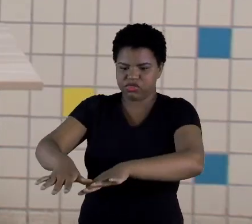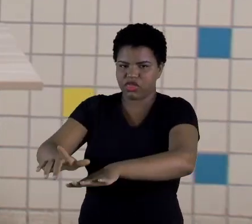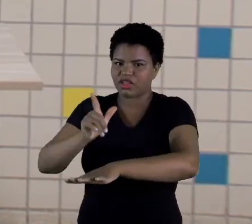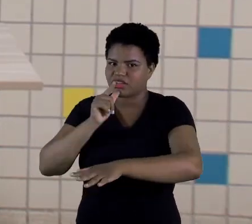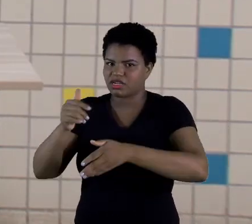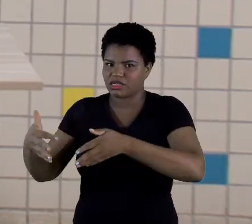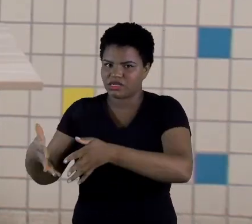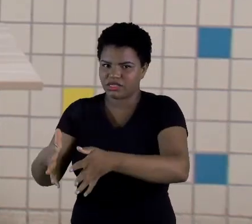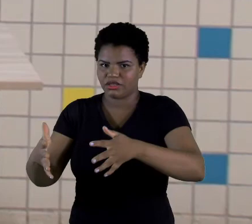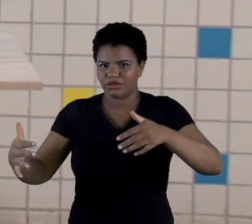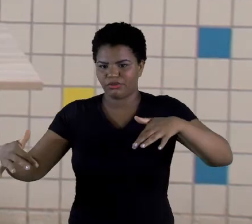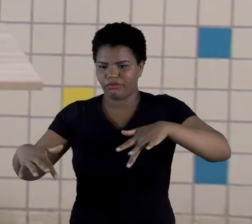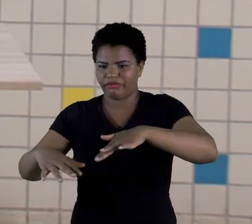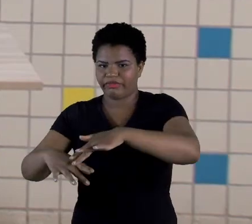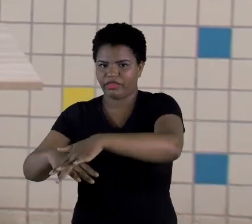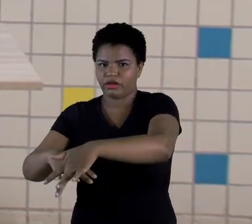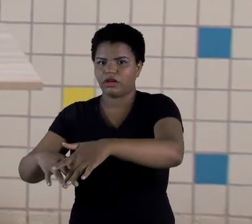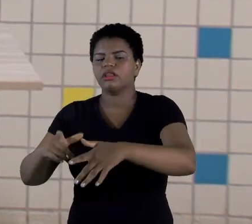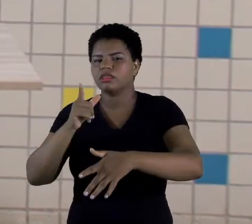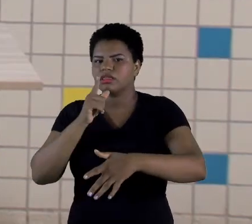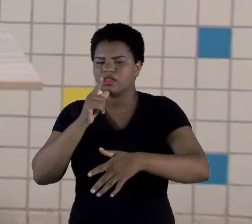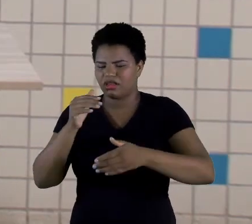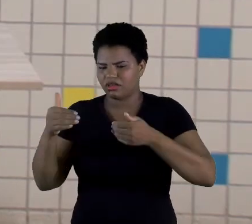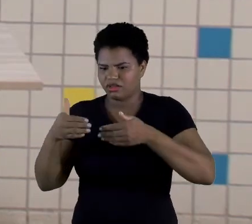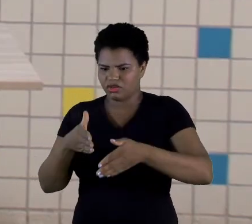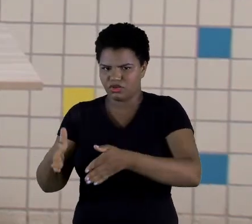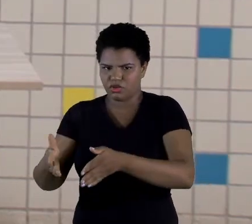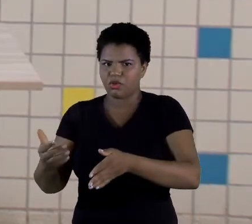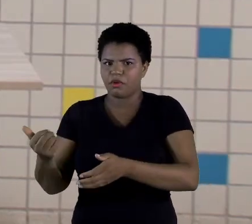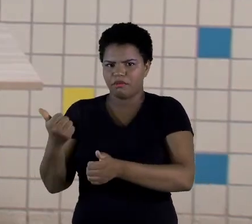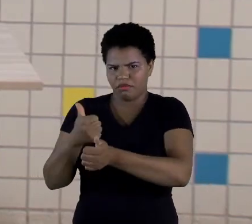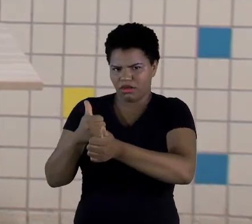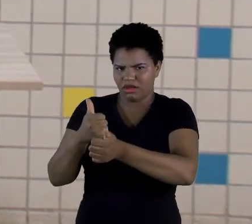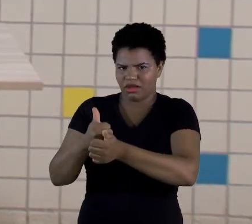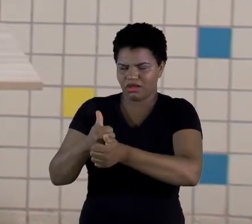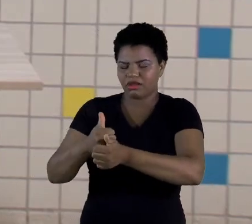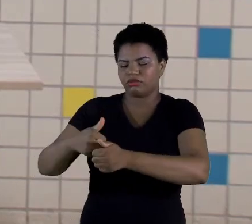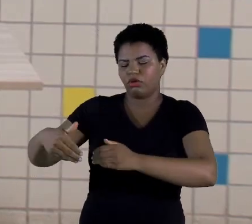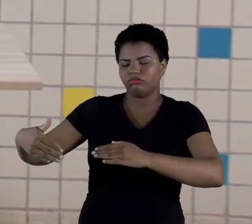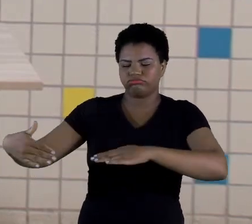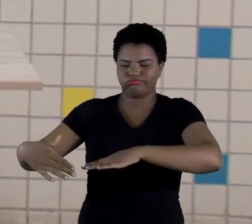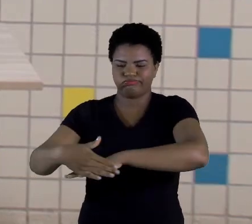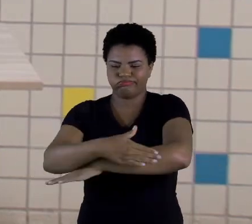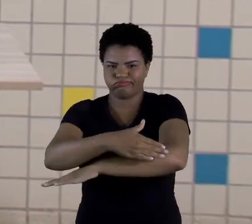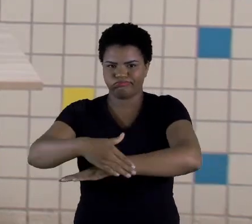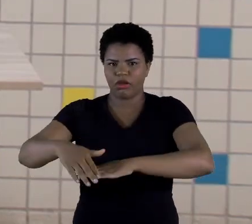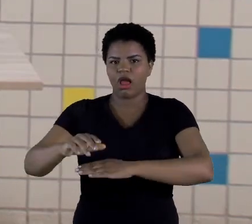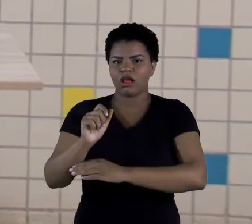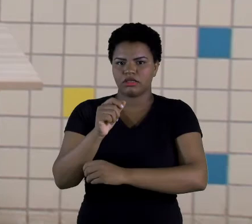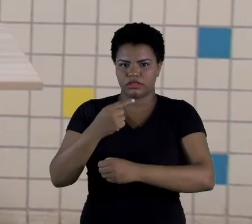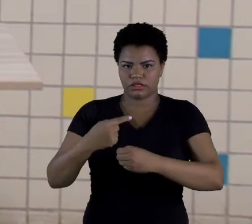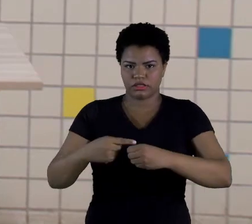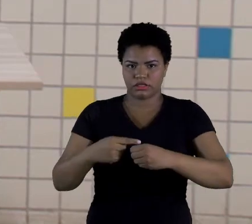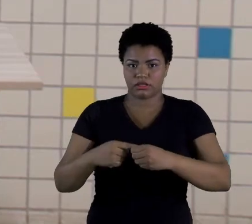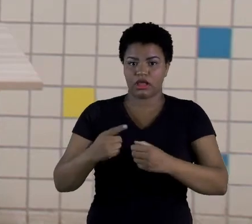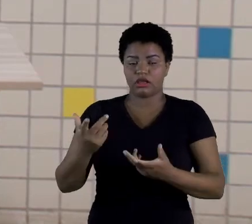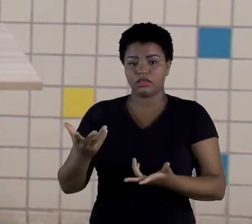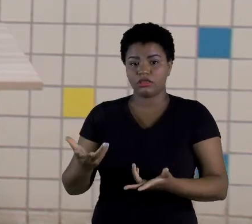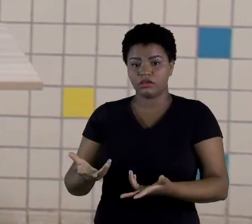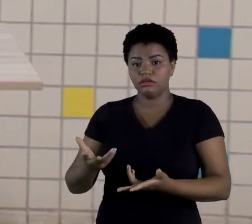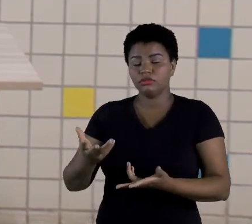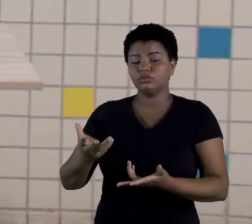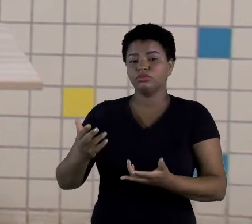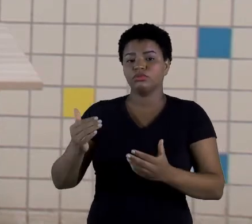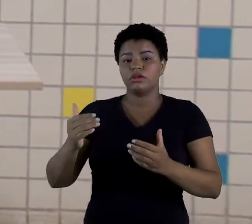nós aqui temos o lago, que bem próximo, né, que atravessa a cidade. Então, as autoridades, né, na